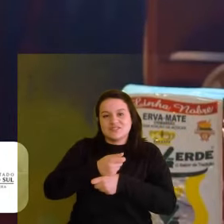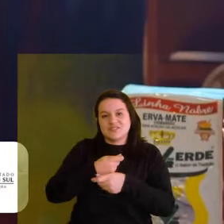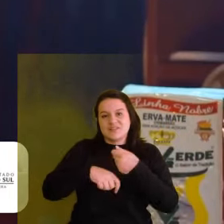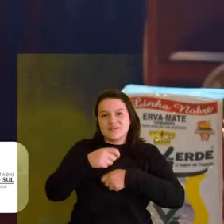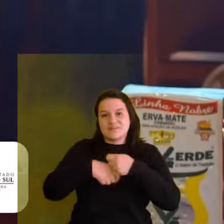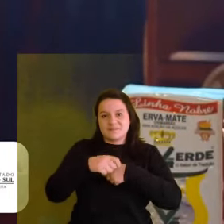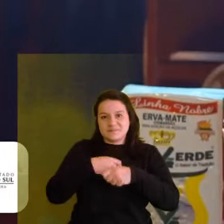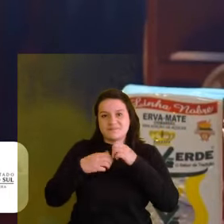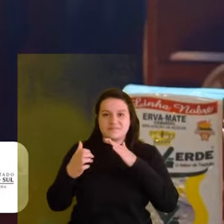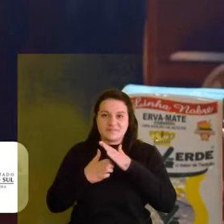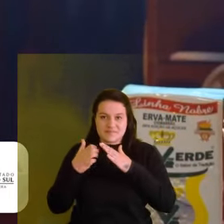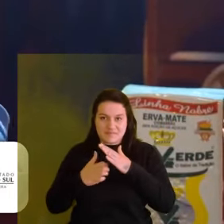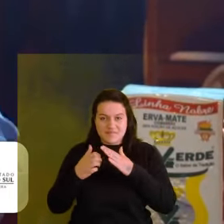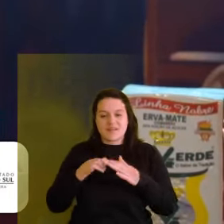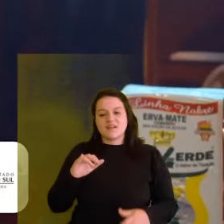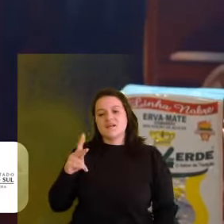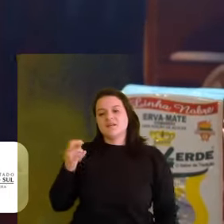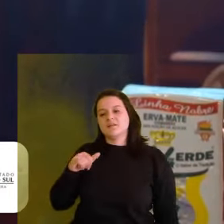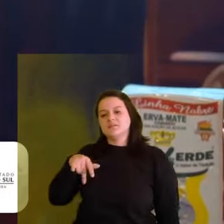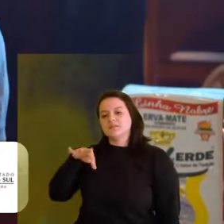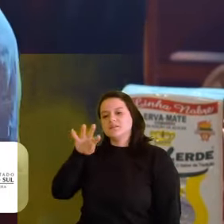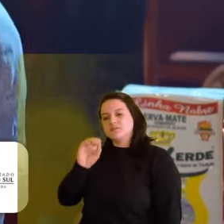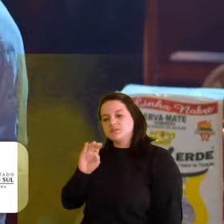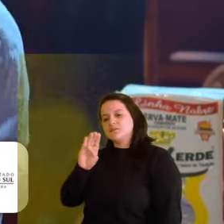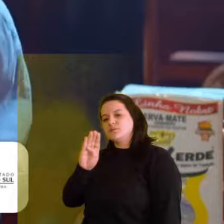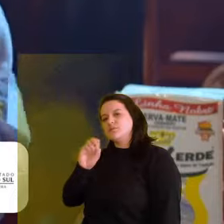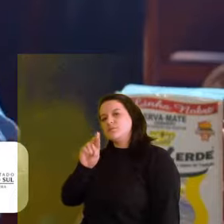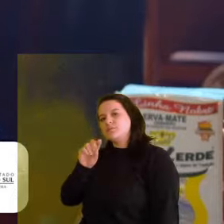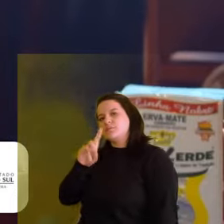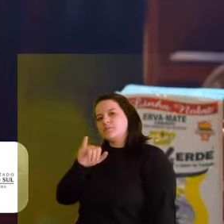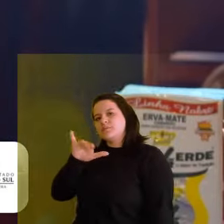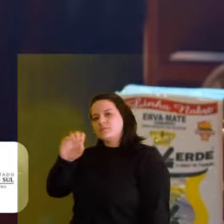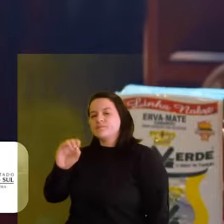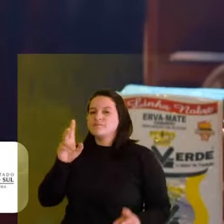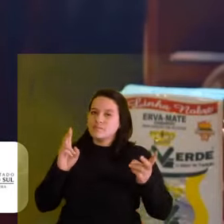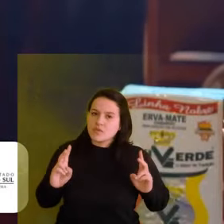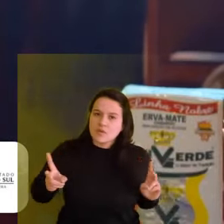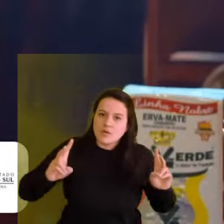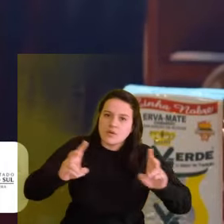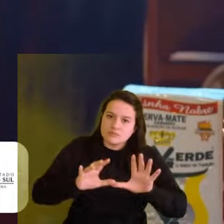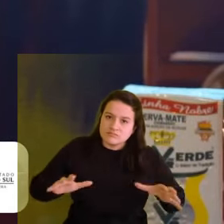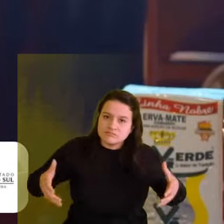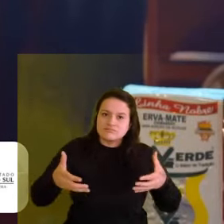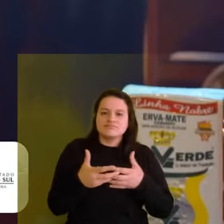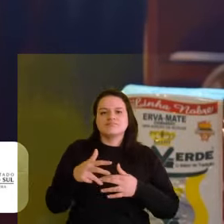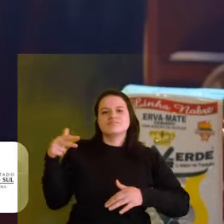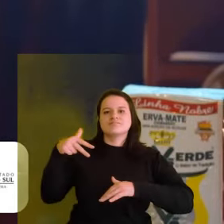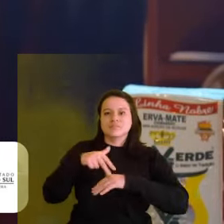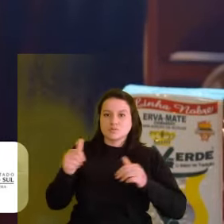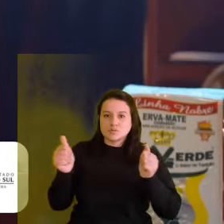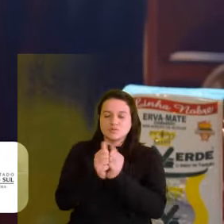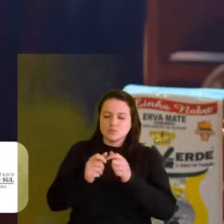família Chiquito e Bordoneio, que está fazendo de tudo para manter essa gurizada de pé e juntos. E trazendo